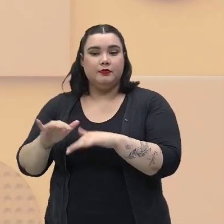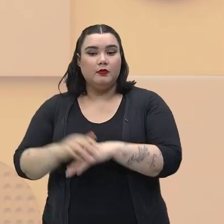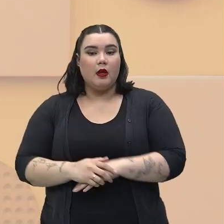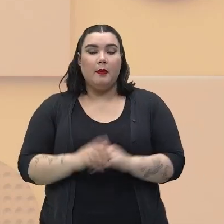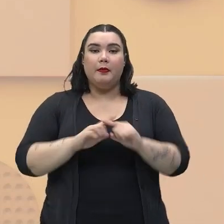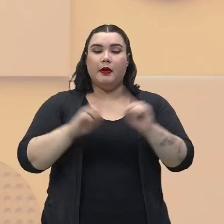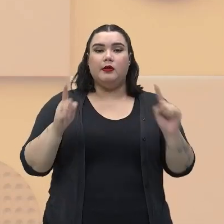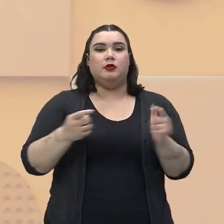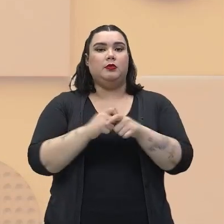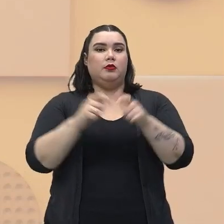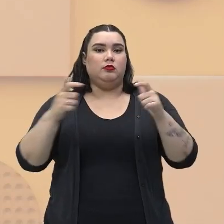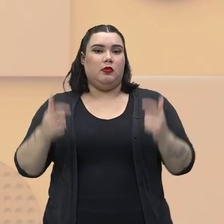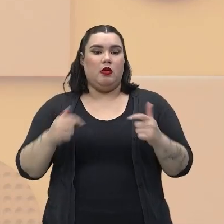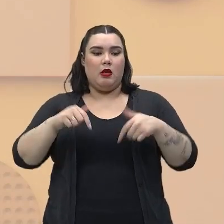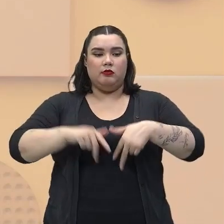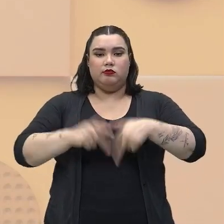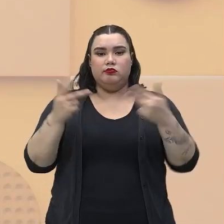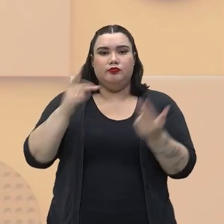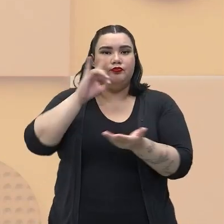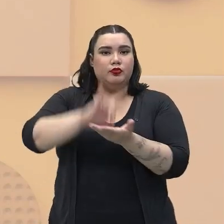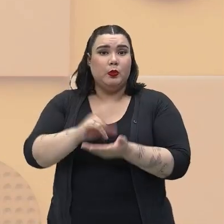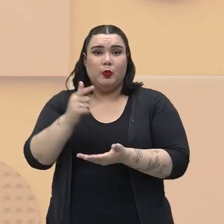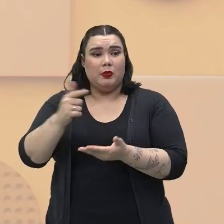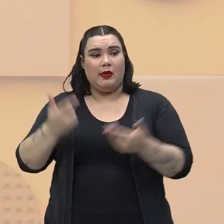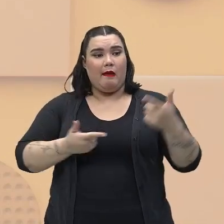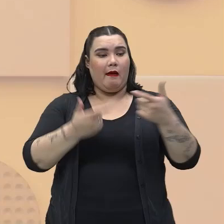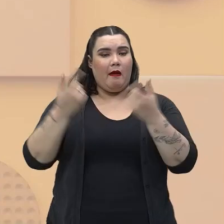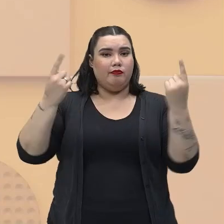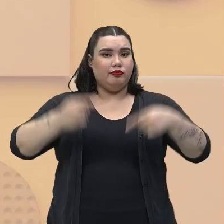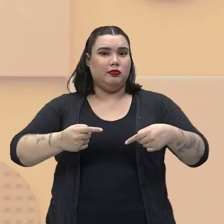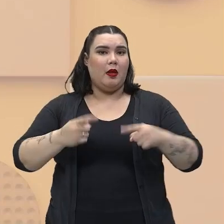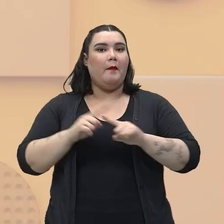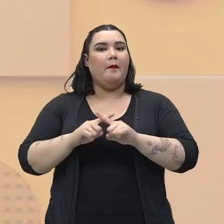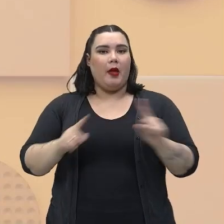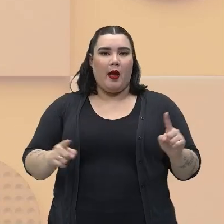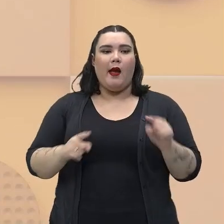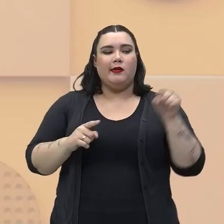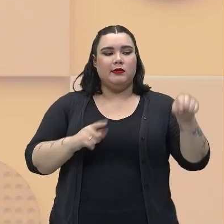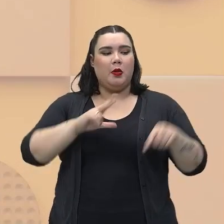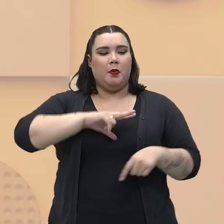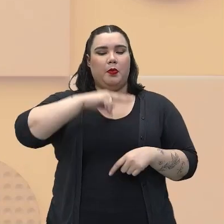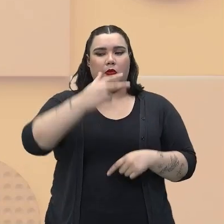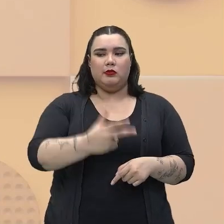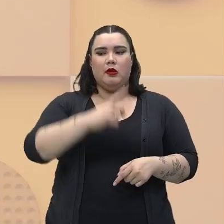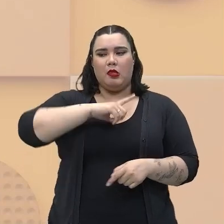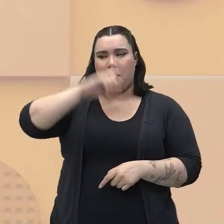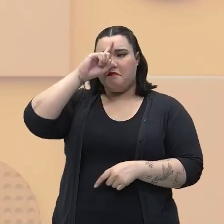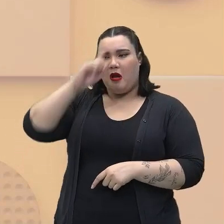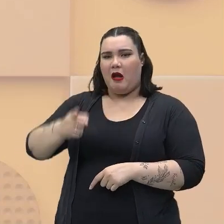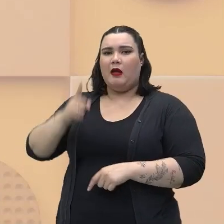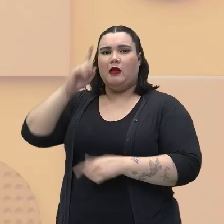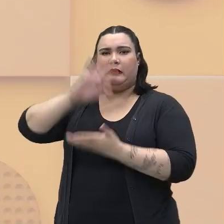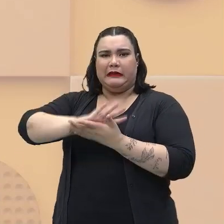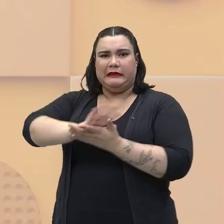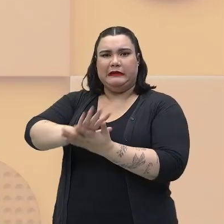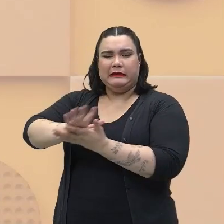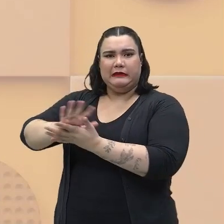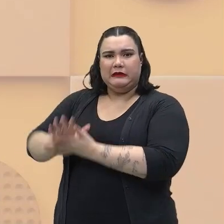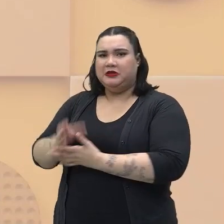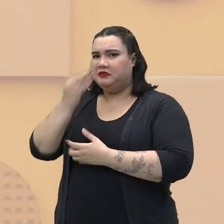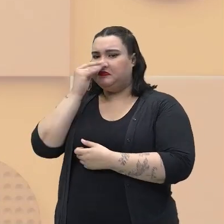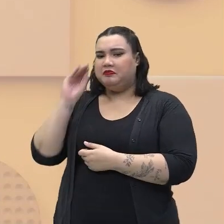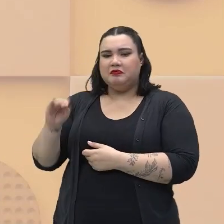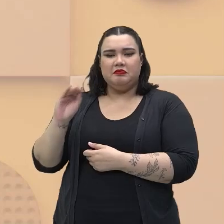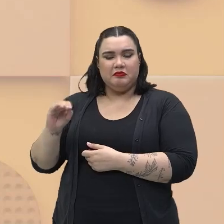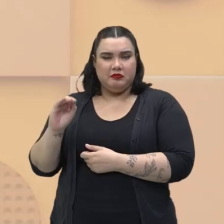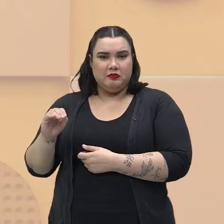etnias nem tinham entrado de fato em conflito com os brancos, mas eram tratados como arredios, como hostis e por isso